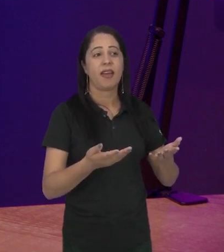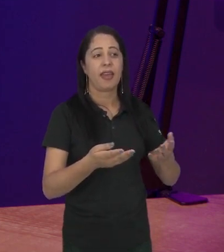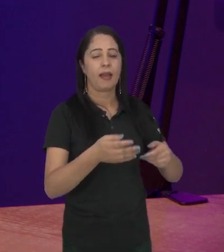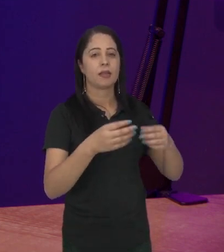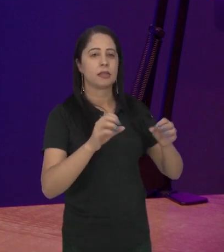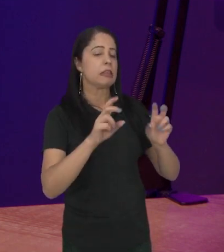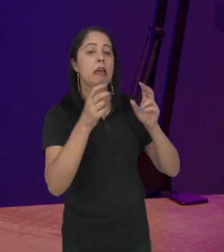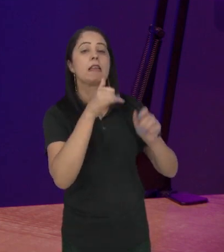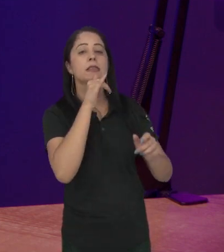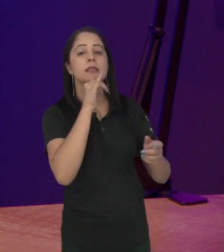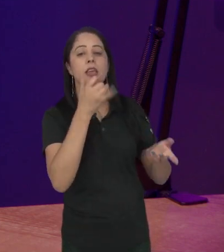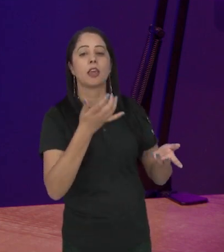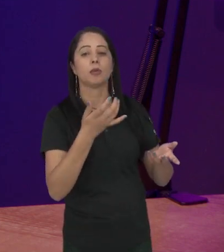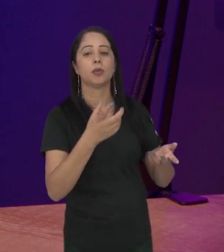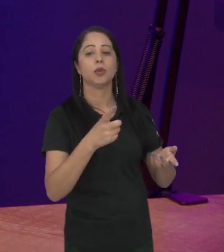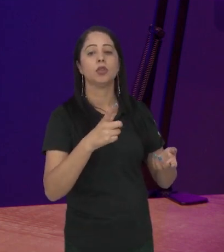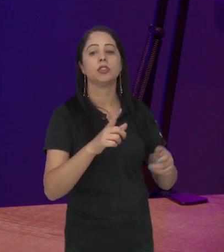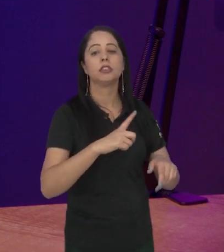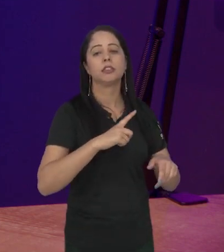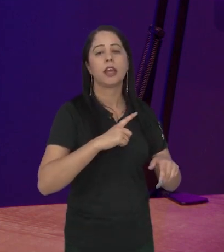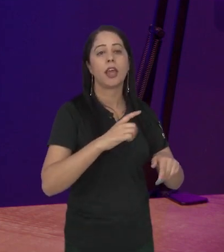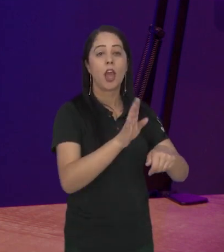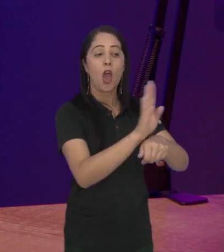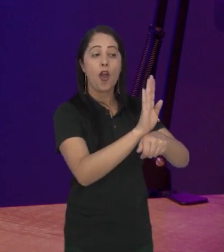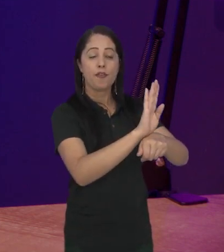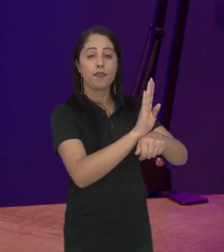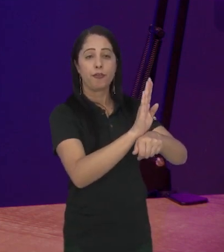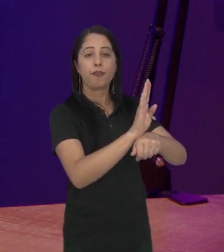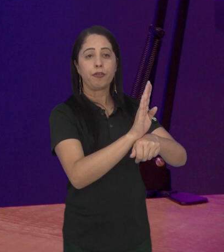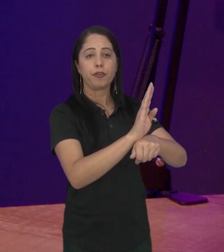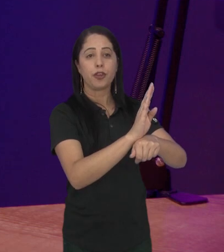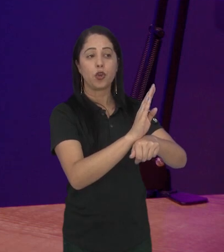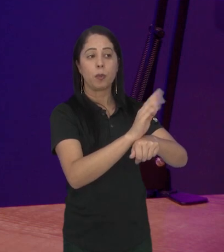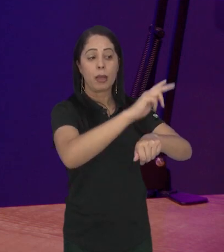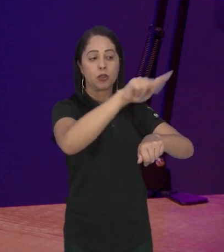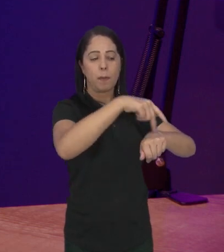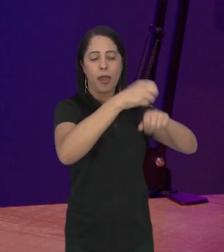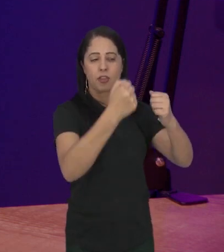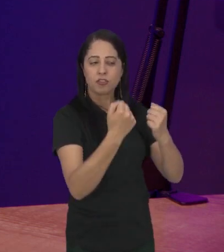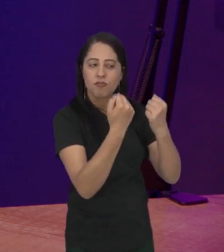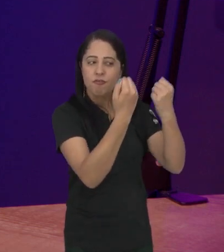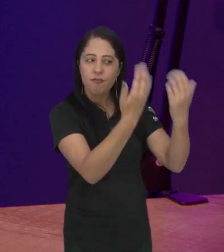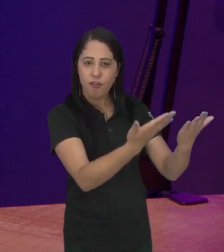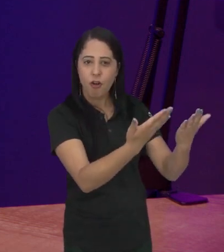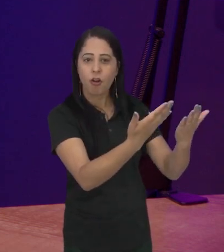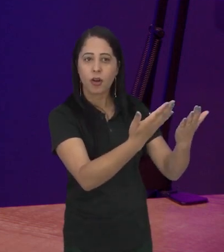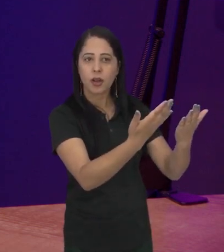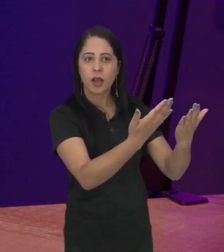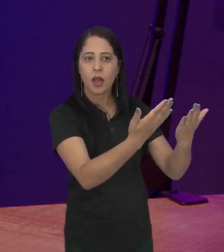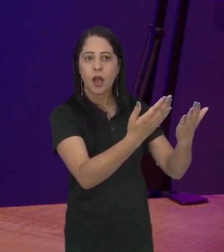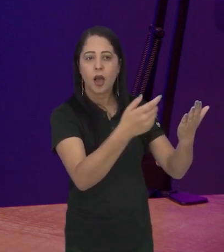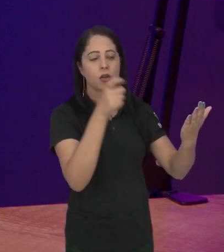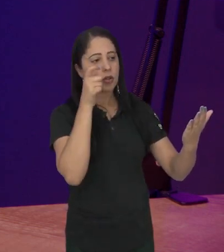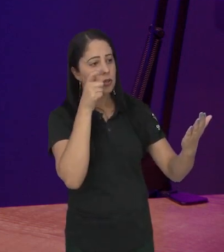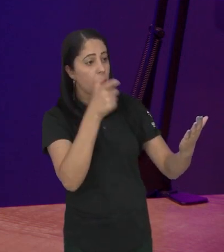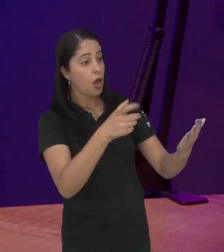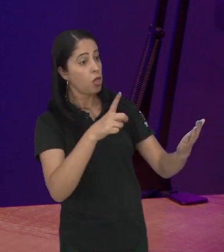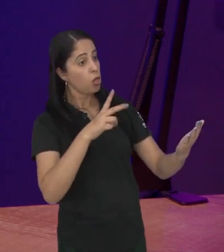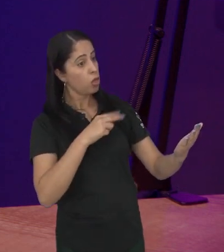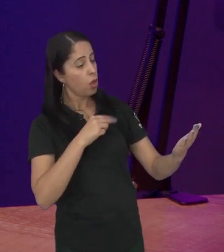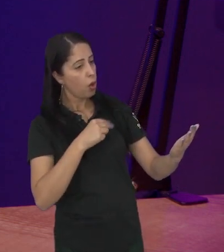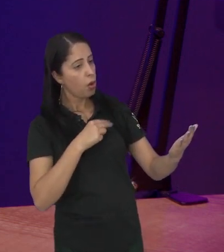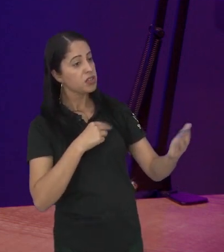falar disso, né, quando, por exemplo, a gente tem categorias como melhor filme estrangeiro, traz aí um pouquinho de, nossa, o que os outros países